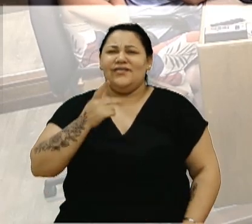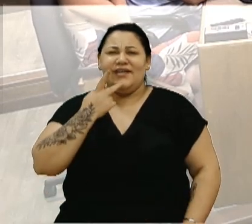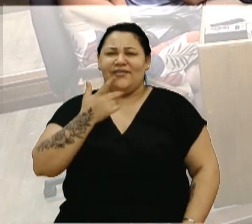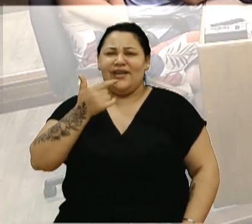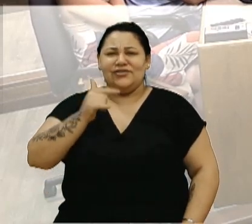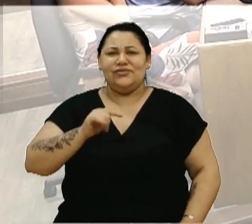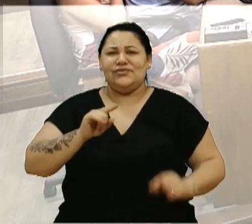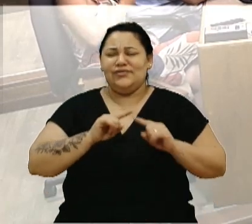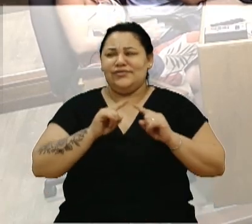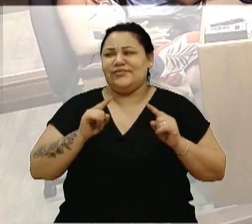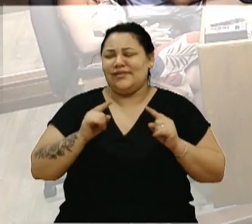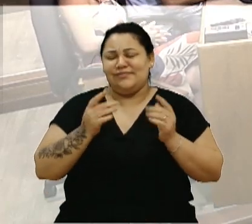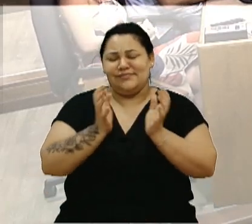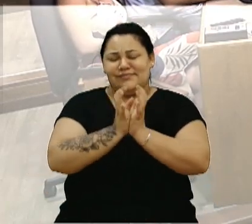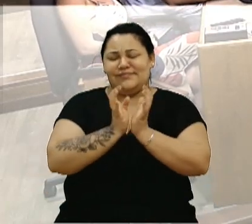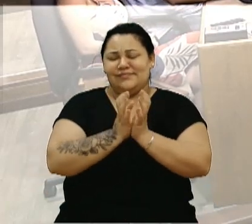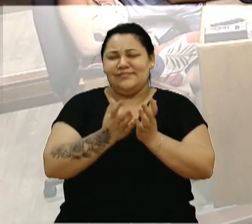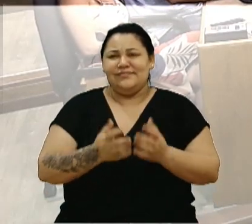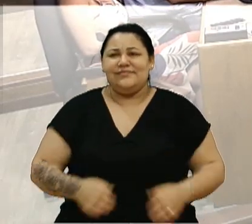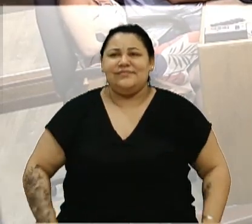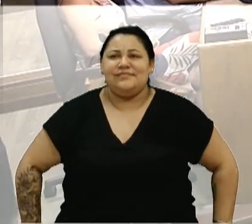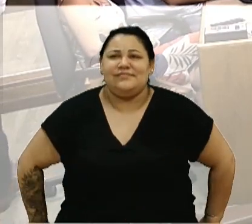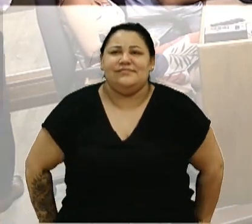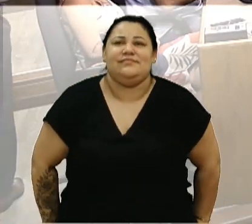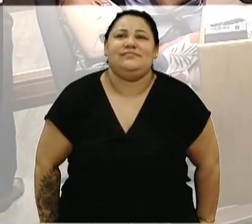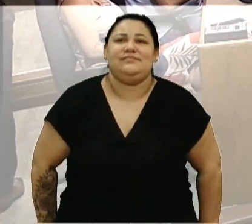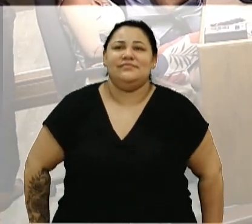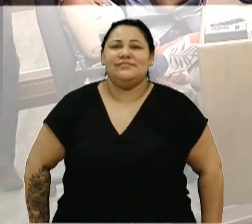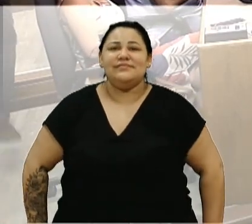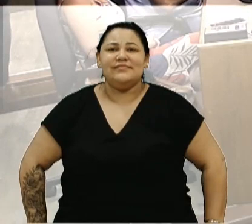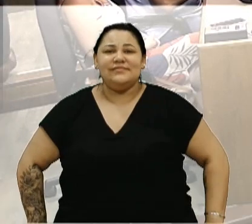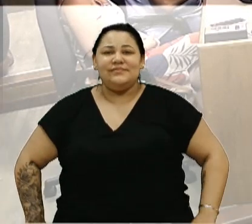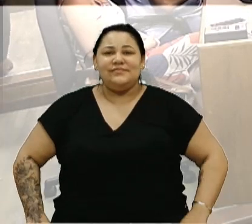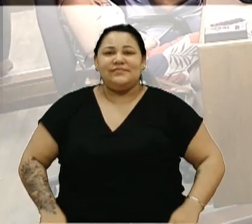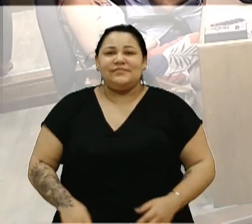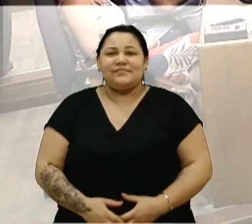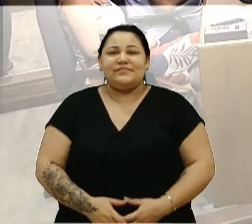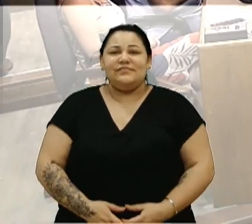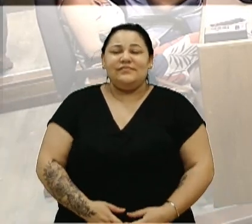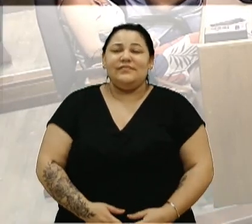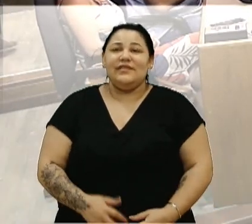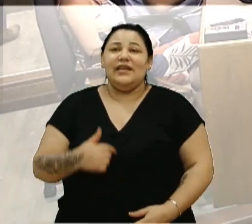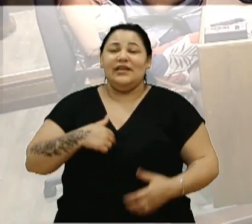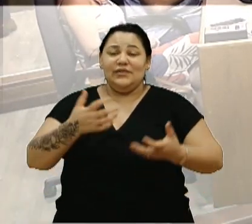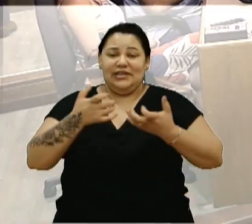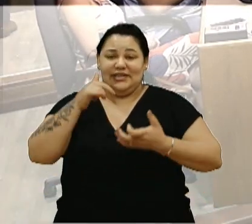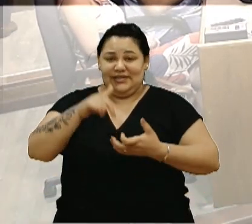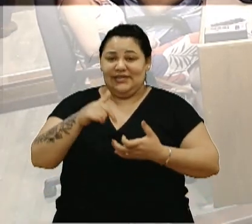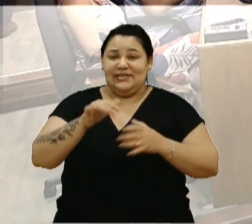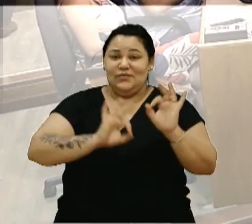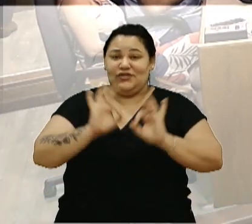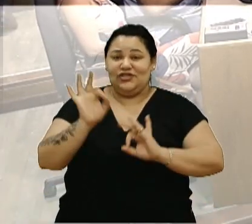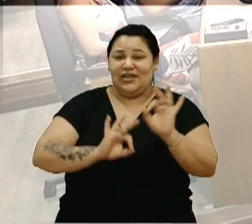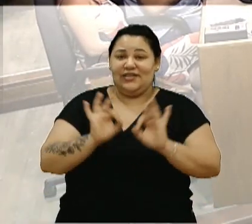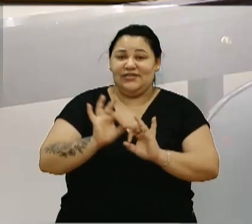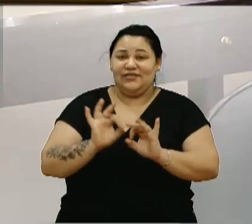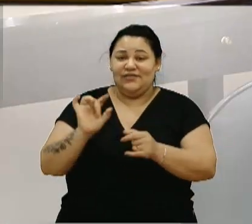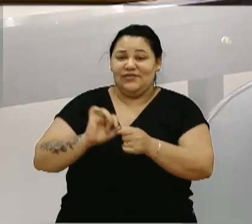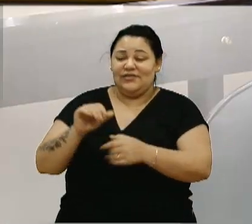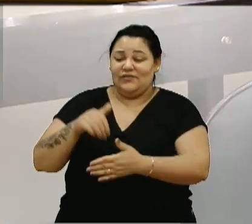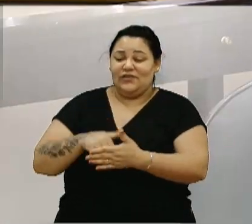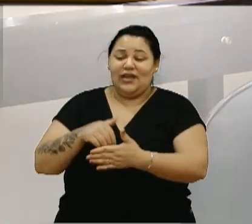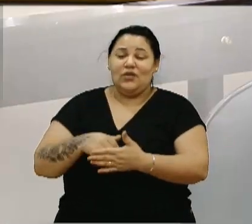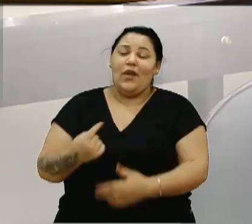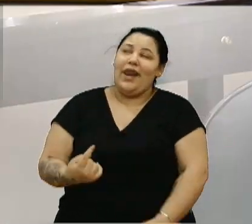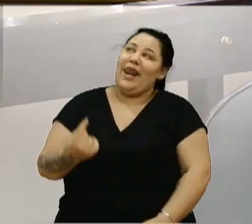novamente, colegas. Eu queria que esse meu projeto tivesse vindo bem lá atrás. Não é época da